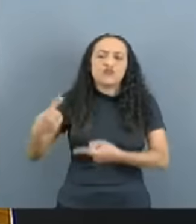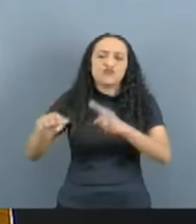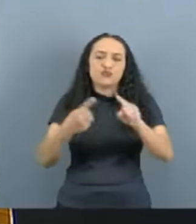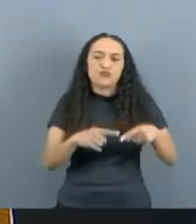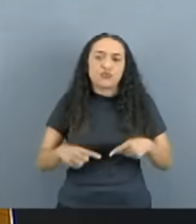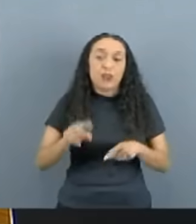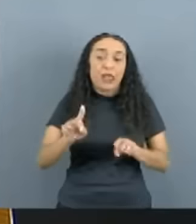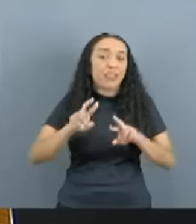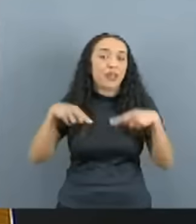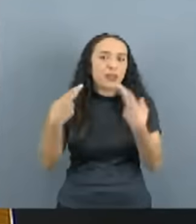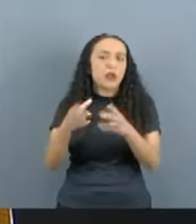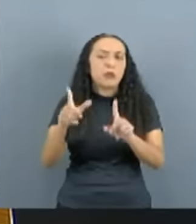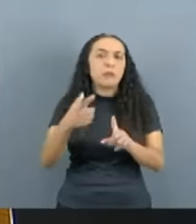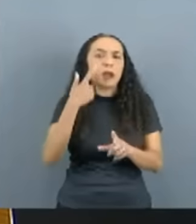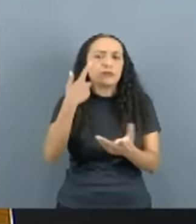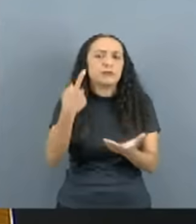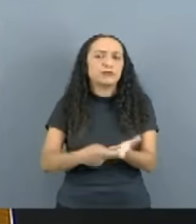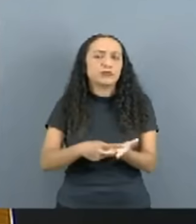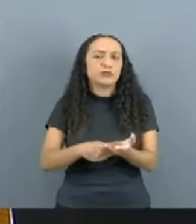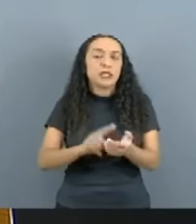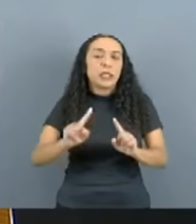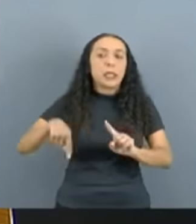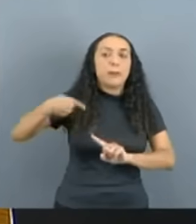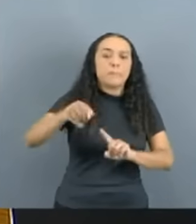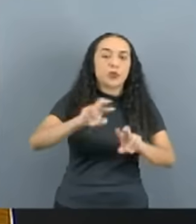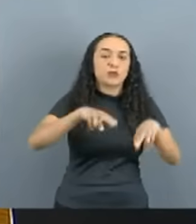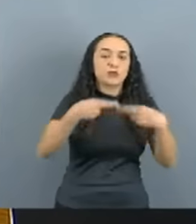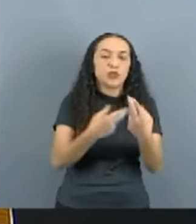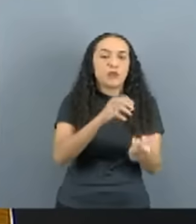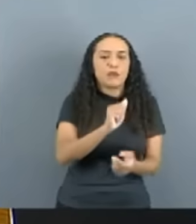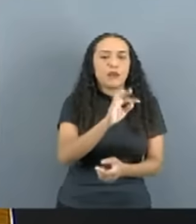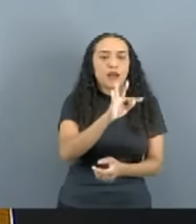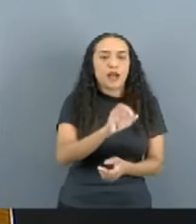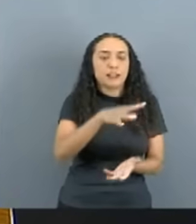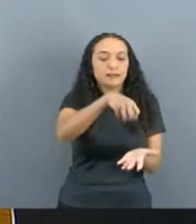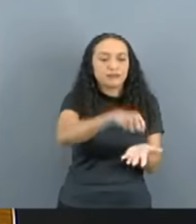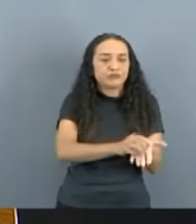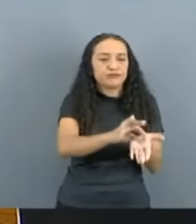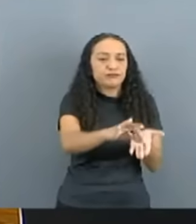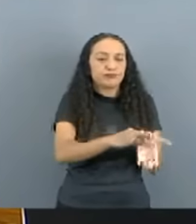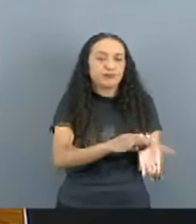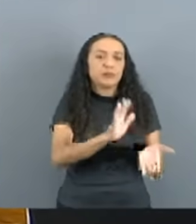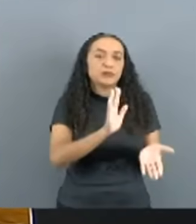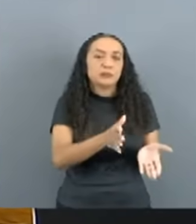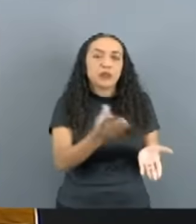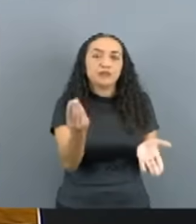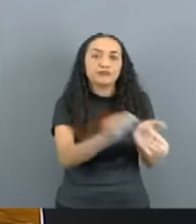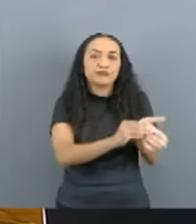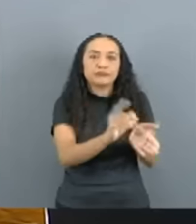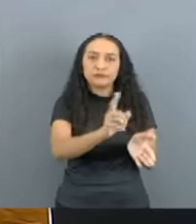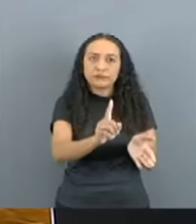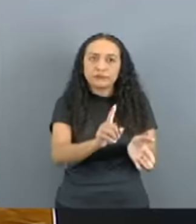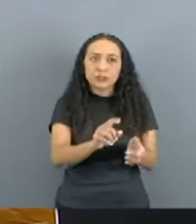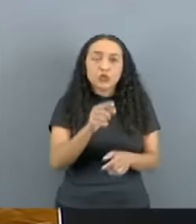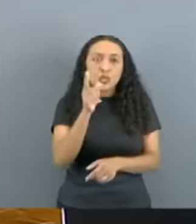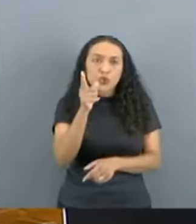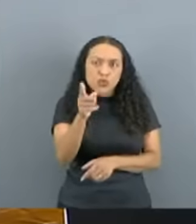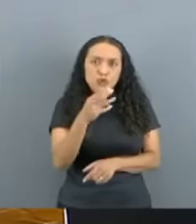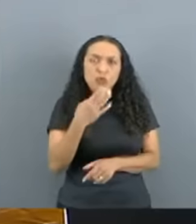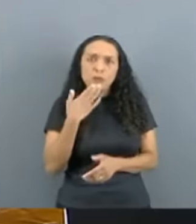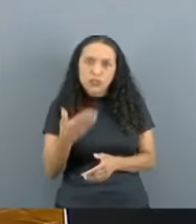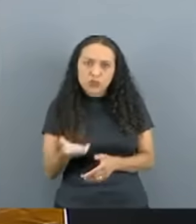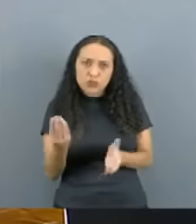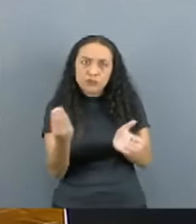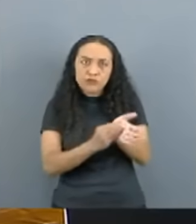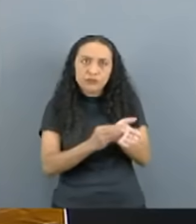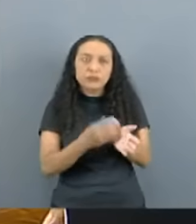mas se comprometeu a colocar na próxima, na ata da próxima, e não colocou. E o senhor pediu para colocar? Queria